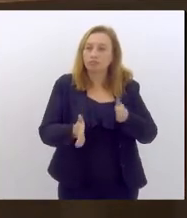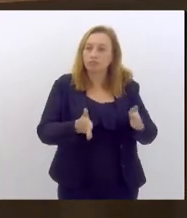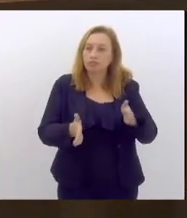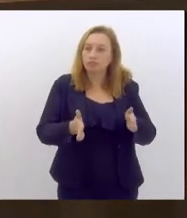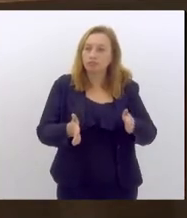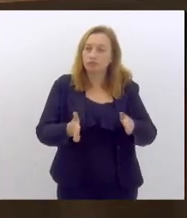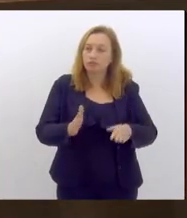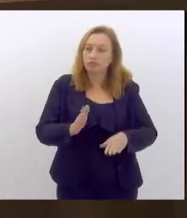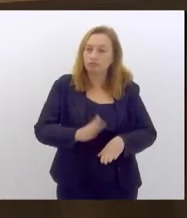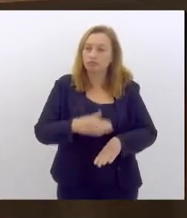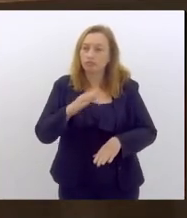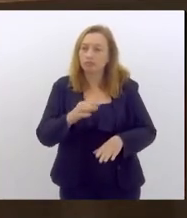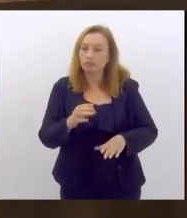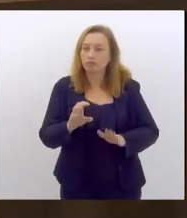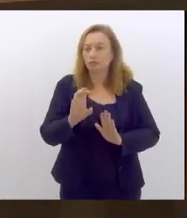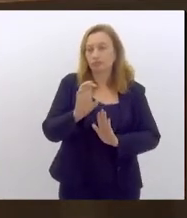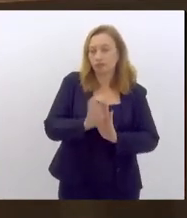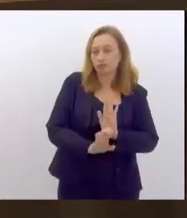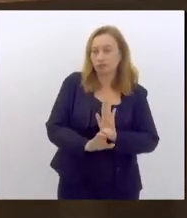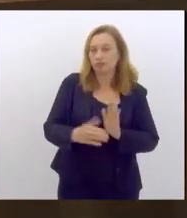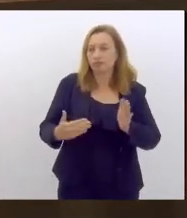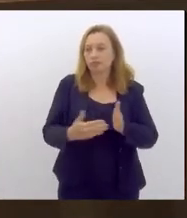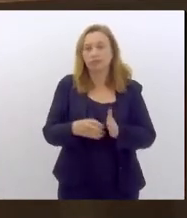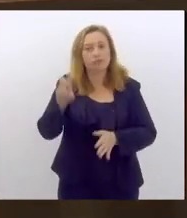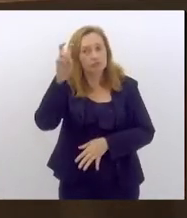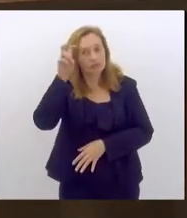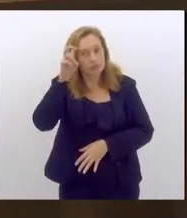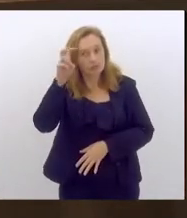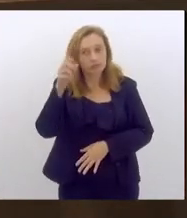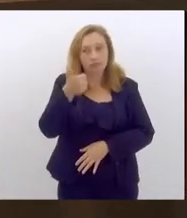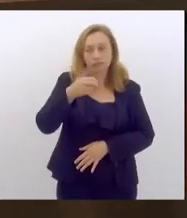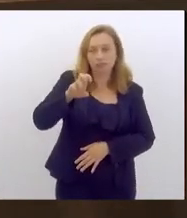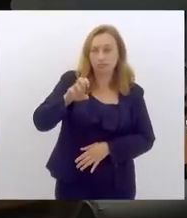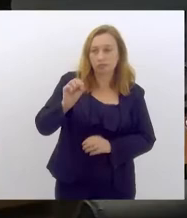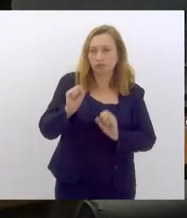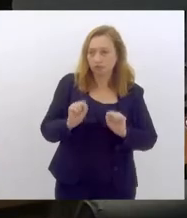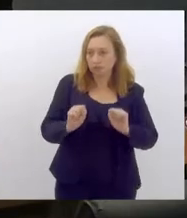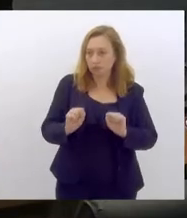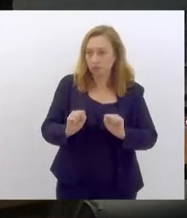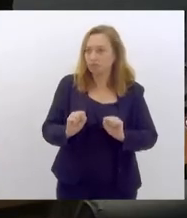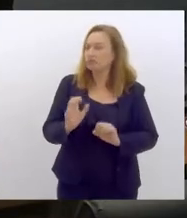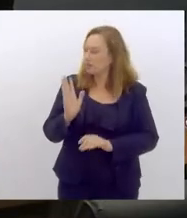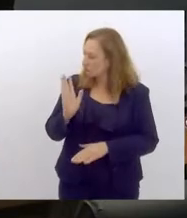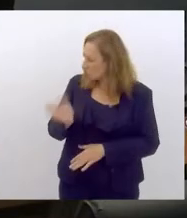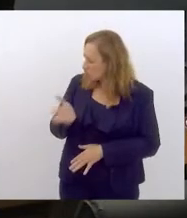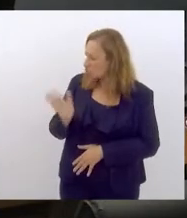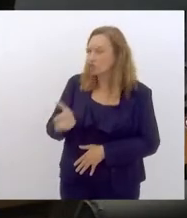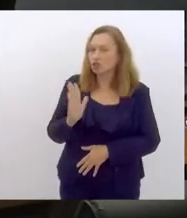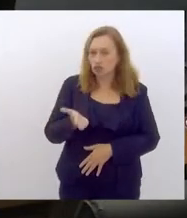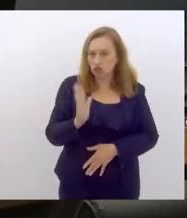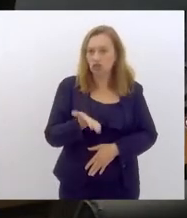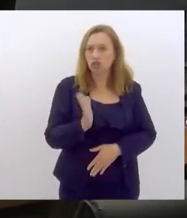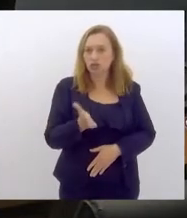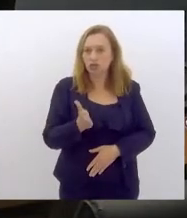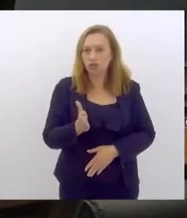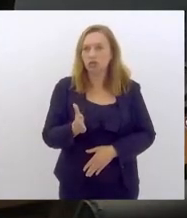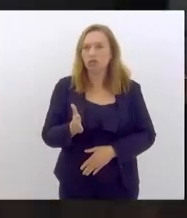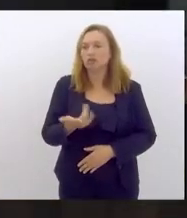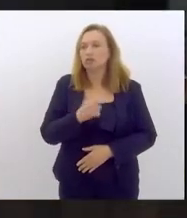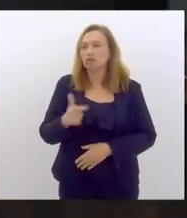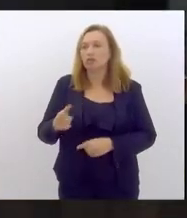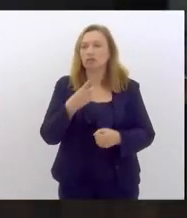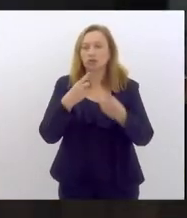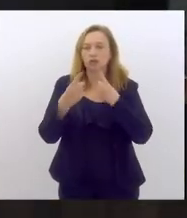emendas até a quinta-feira, às 15 horas, se for possível. Já está extinguida. Já está. Ah, já está extinguida. Não havendo quem